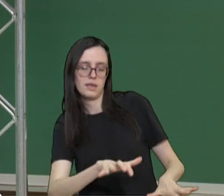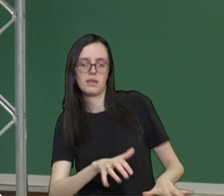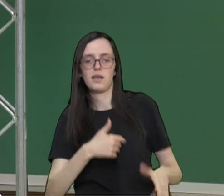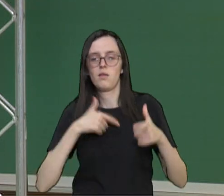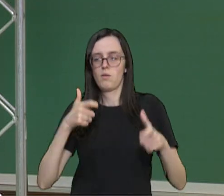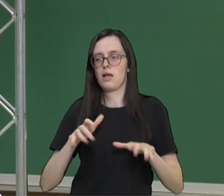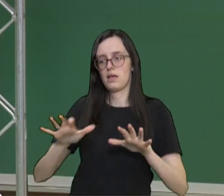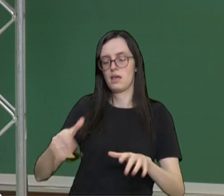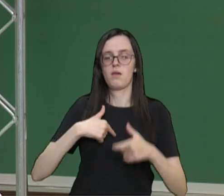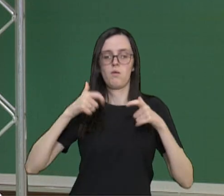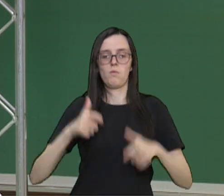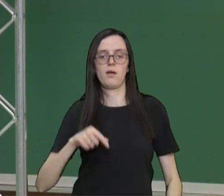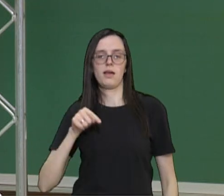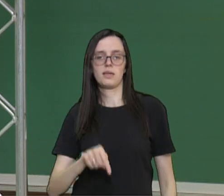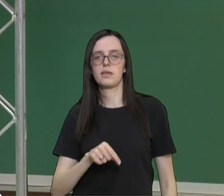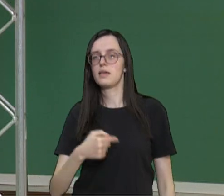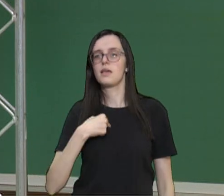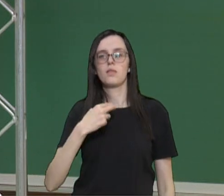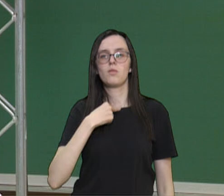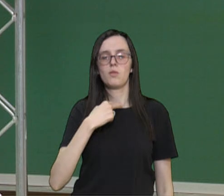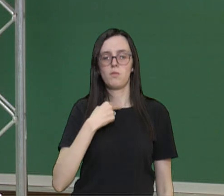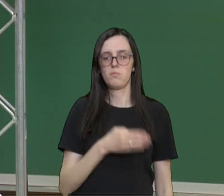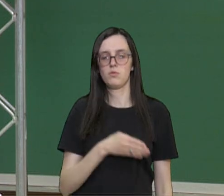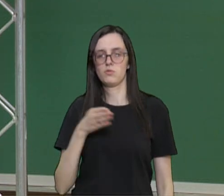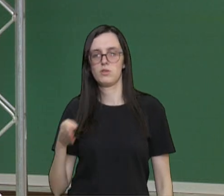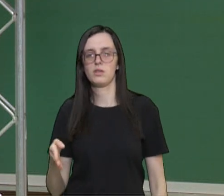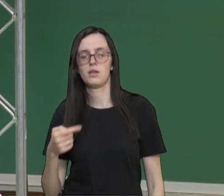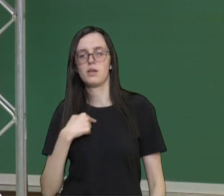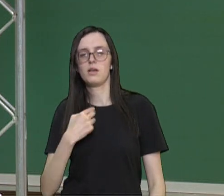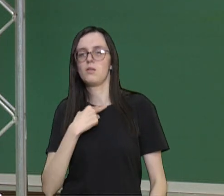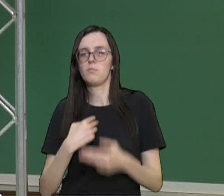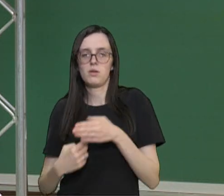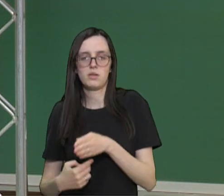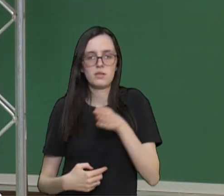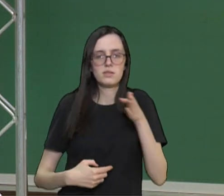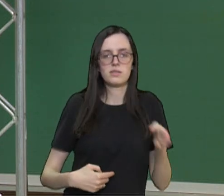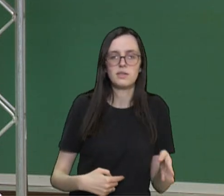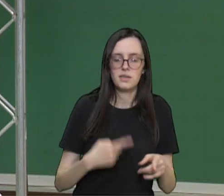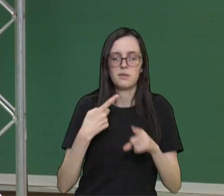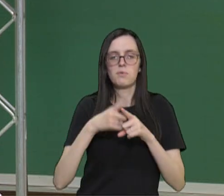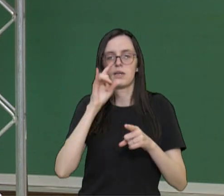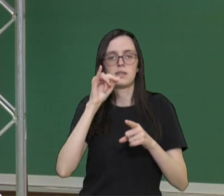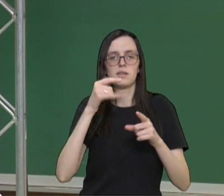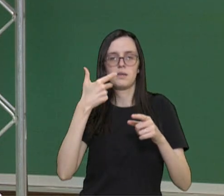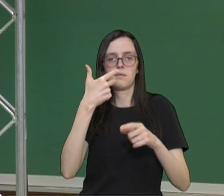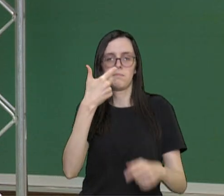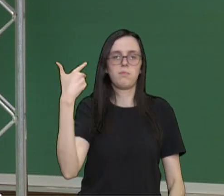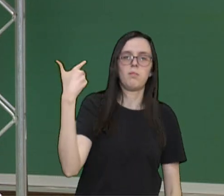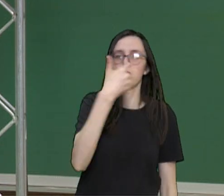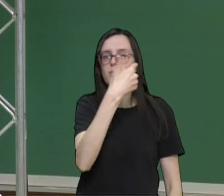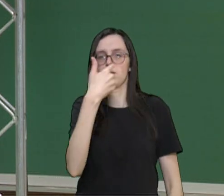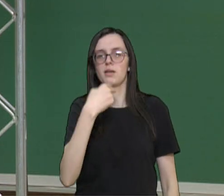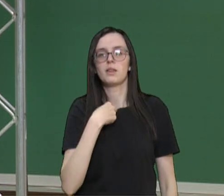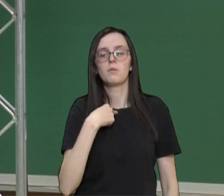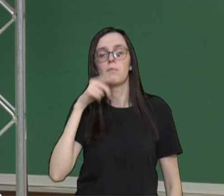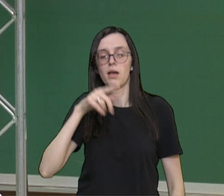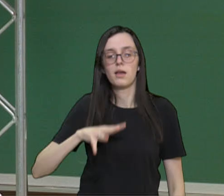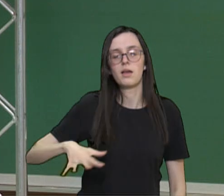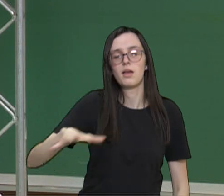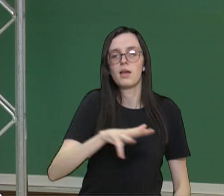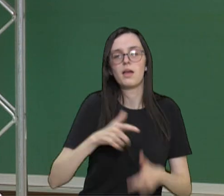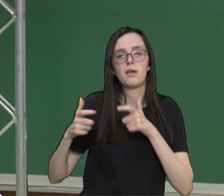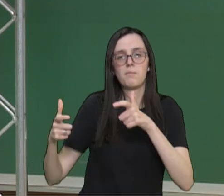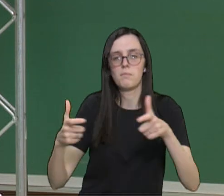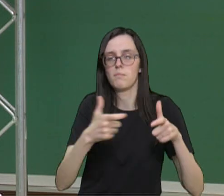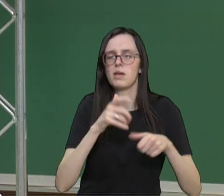estou aqui numa posição que eu não posso ir para a direita muito ou muito para a esquerda, porque aí eu saio da câmera. Né? Então, isso também vai ter